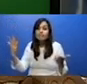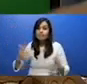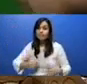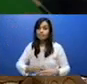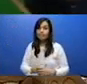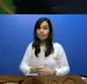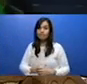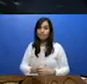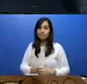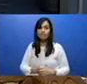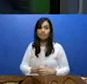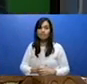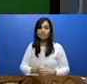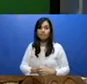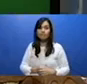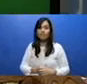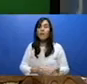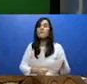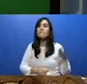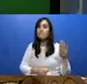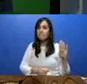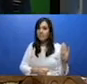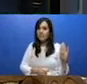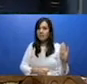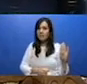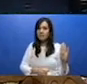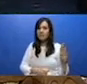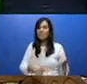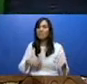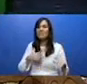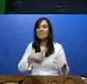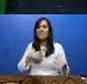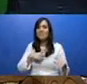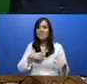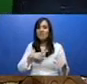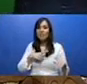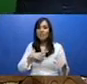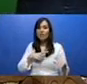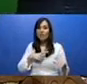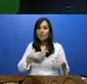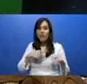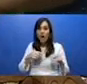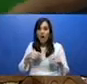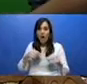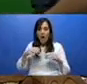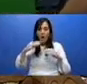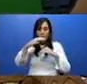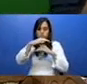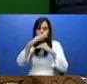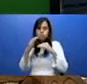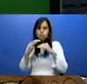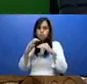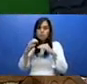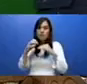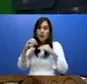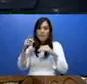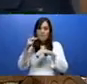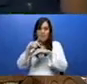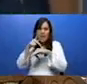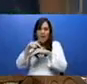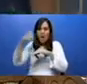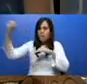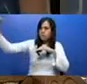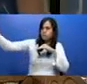carnívoros. Olha, houve a queda de um grande meteorito na Terra. E com bloqueio